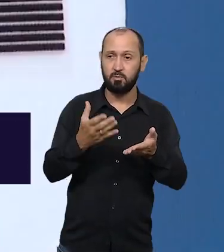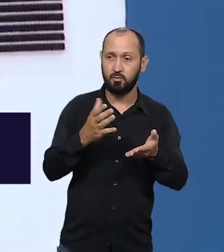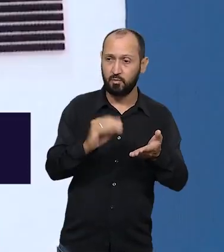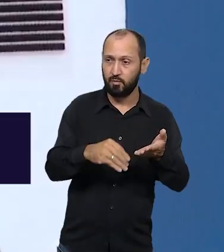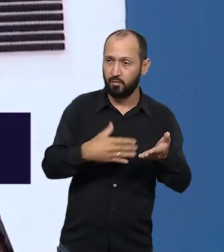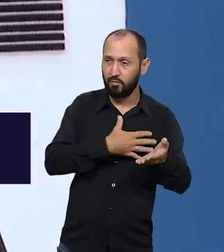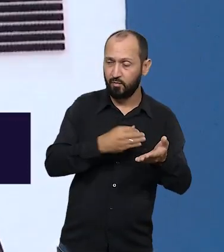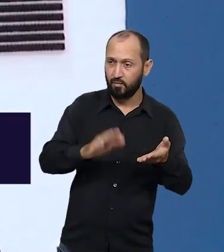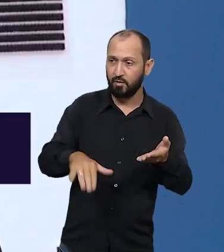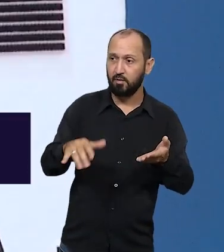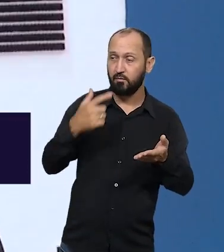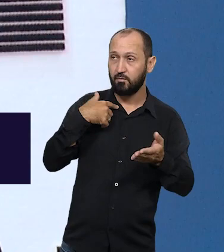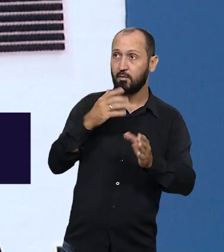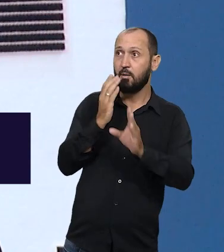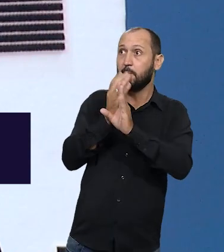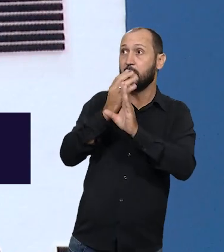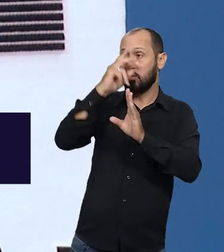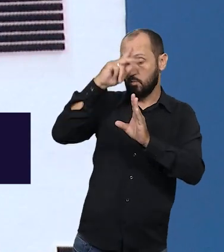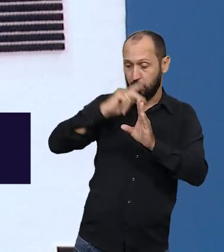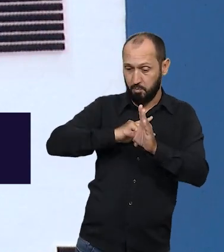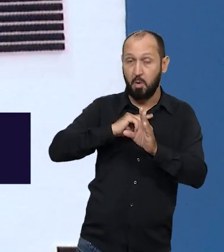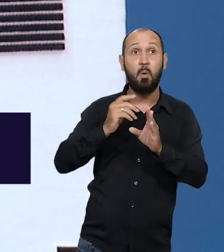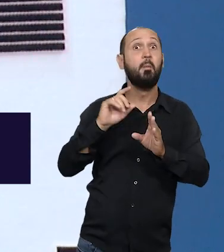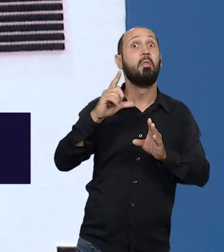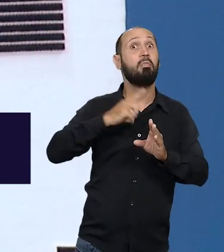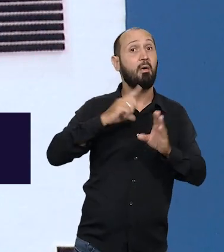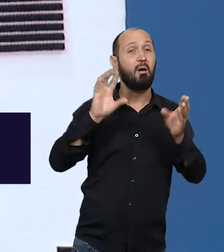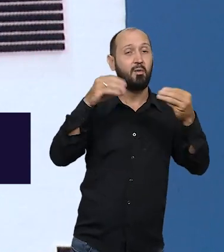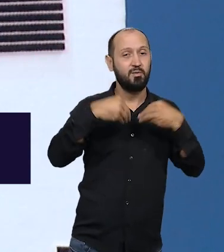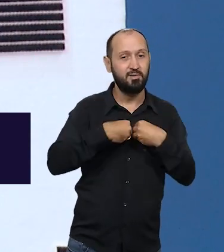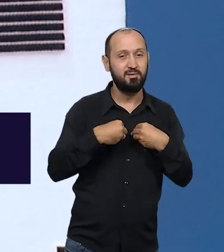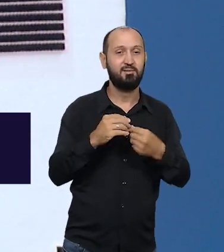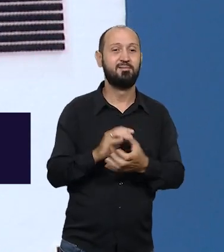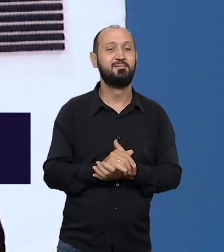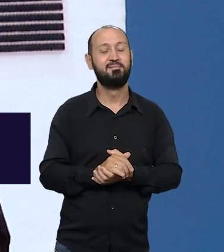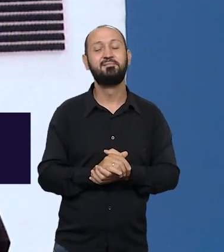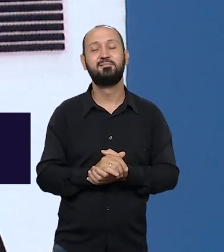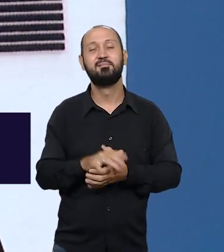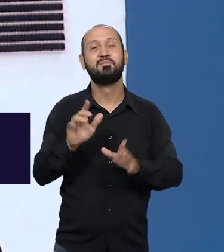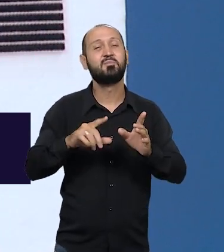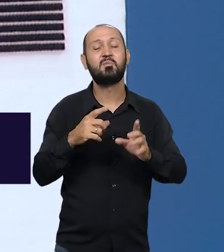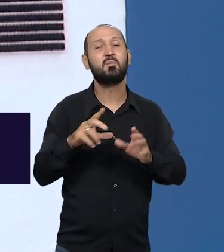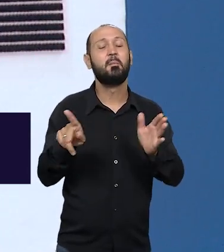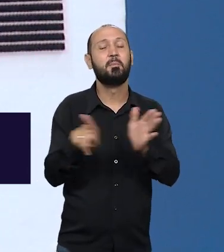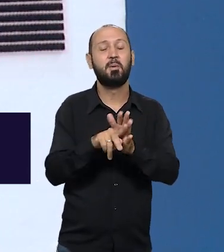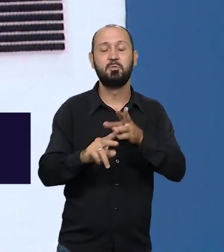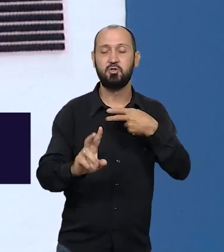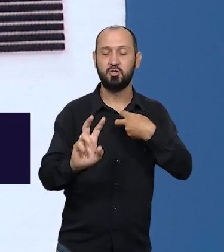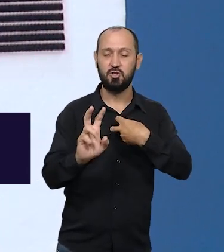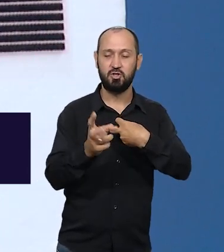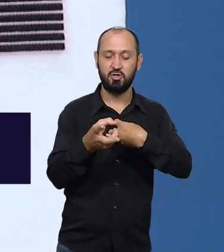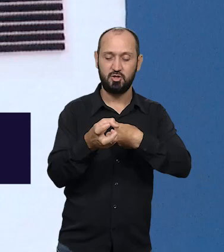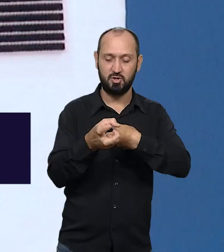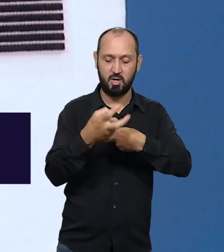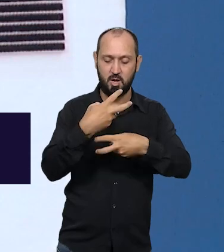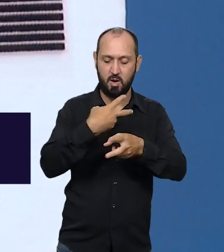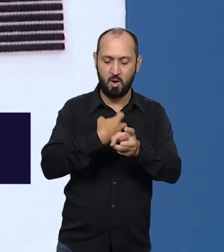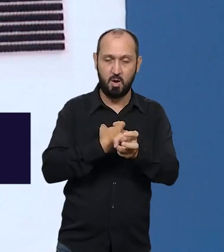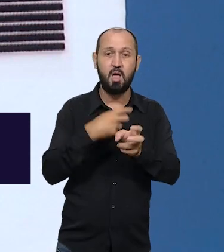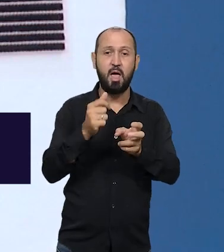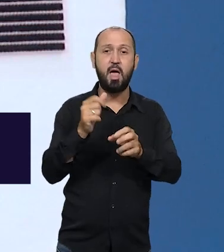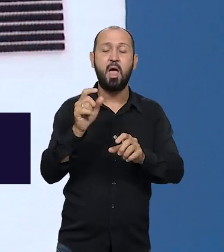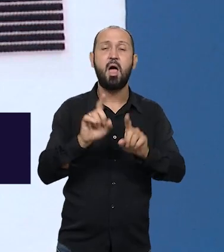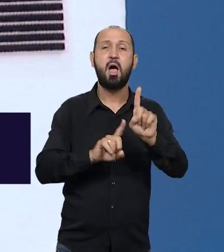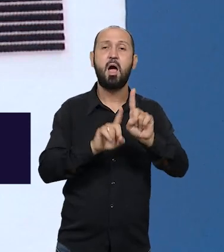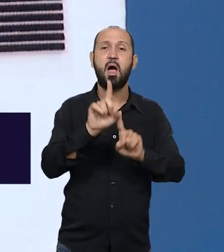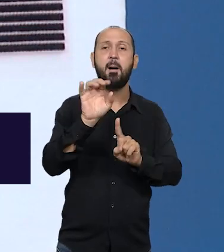falo, não é mais uma questão de empatia, sabe? É uma questão de estatística hoje falar de autismo. Porque a